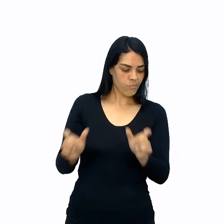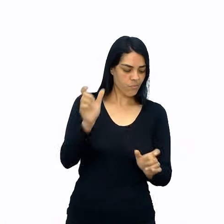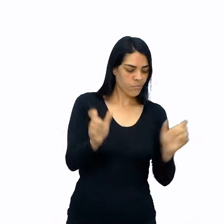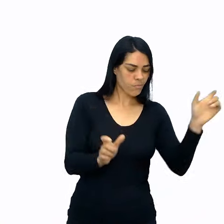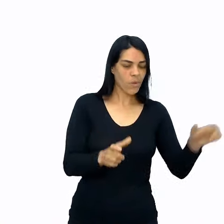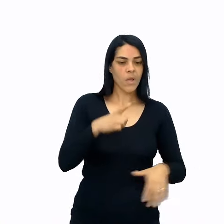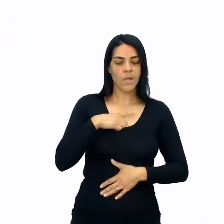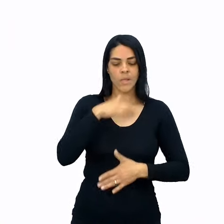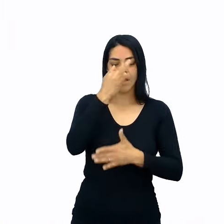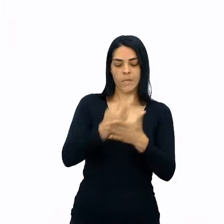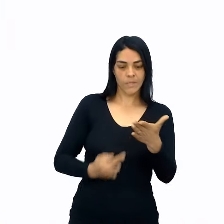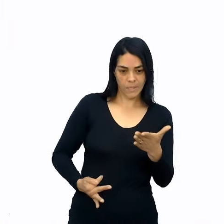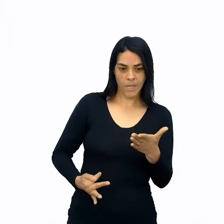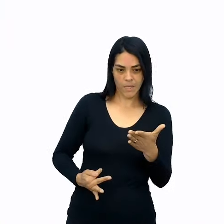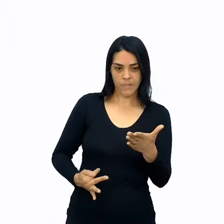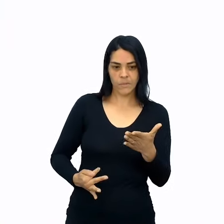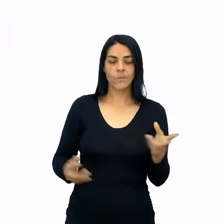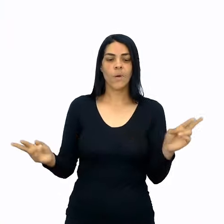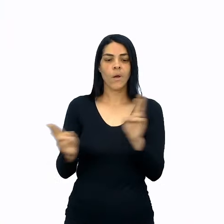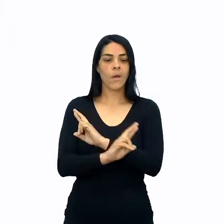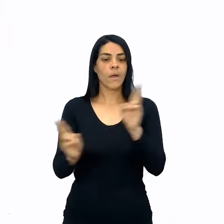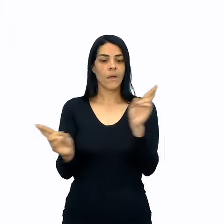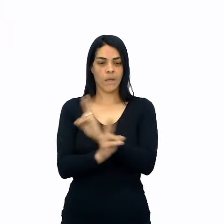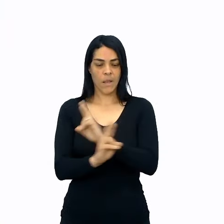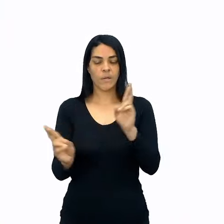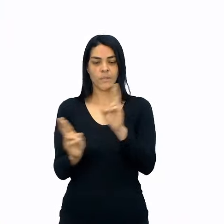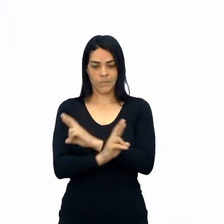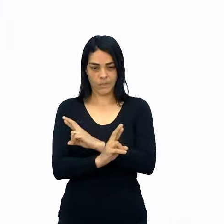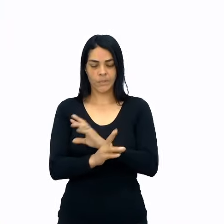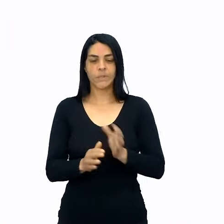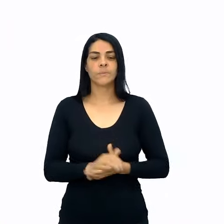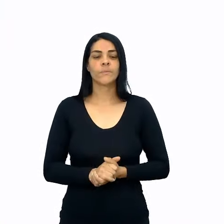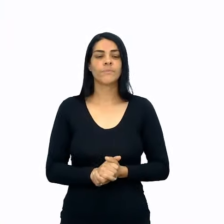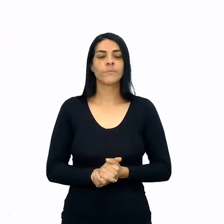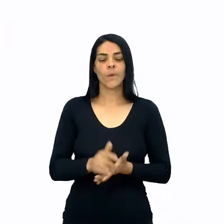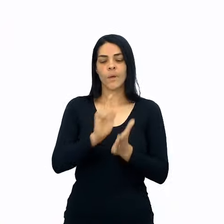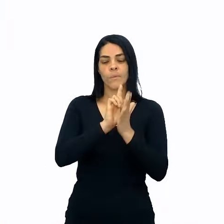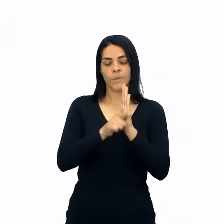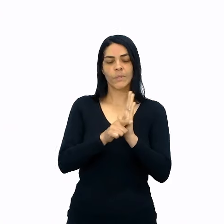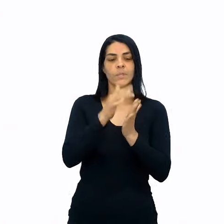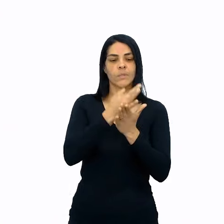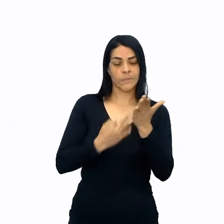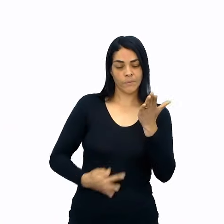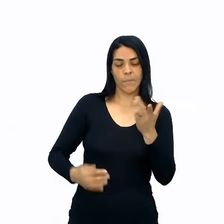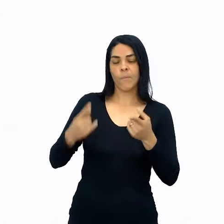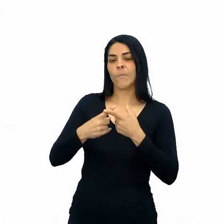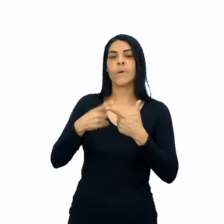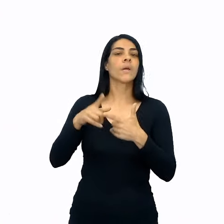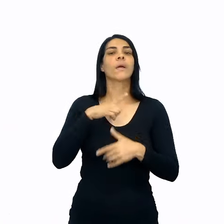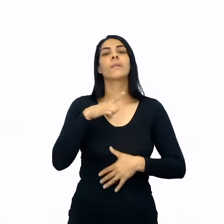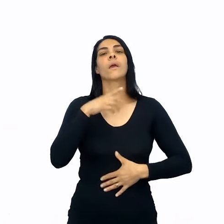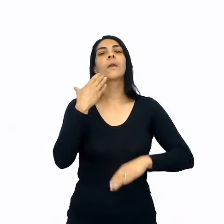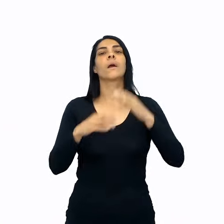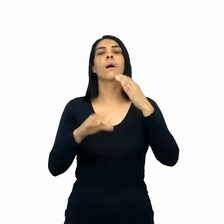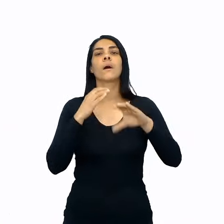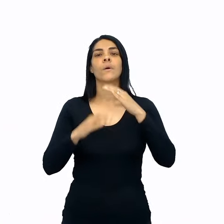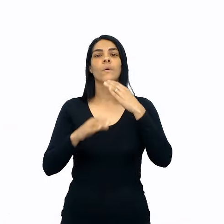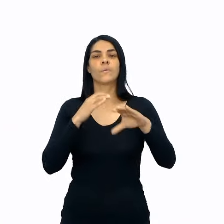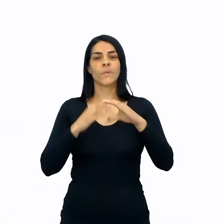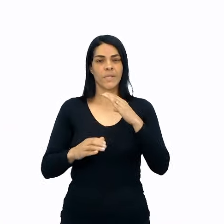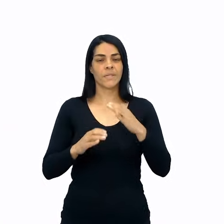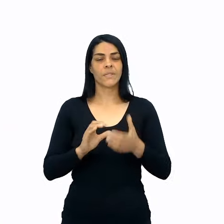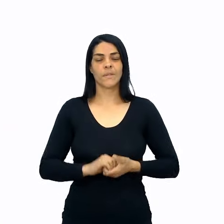textos relativamente estáveis, denominados por gêneros textuais, pois sem eles a comunicação verbal